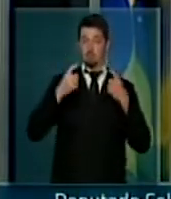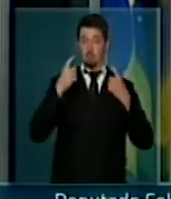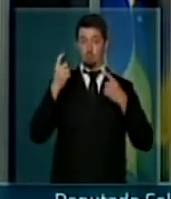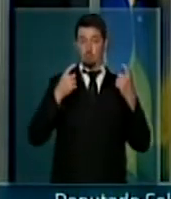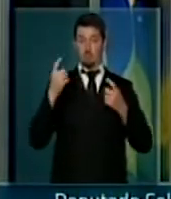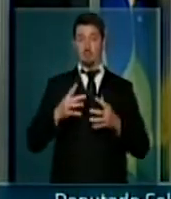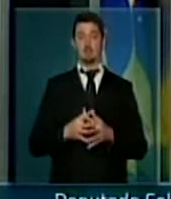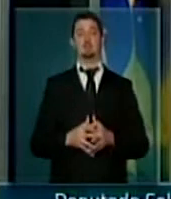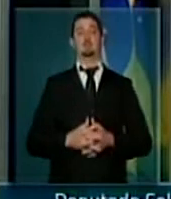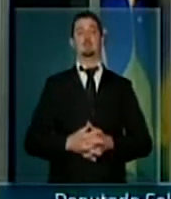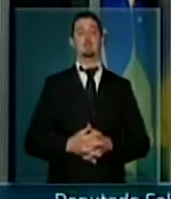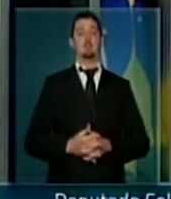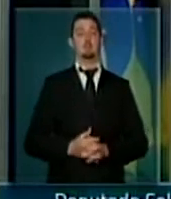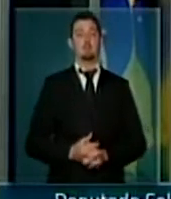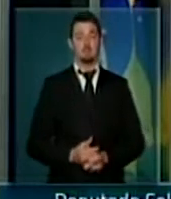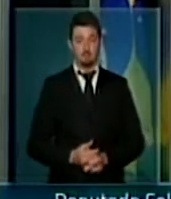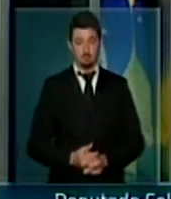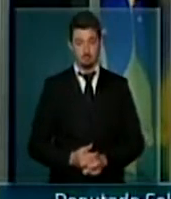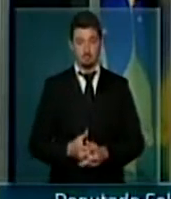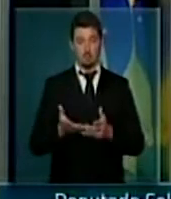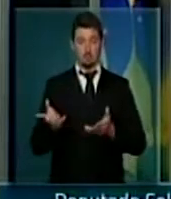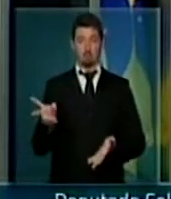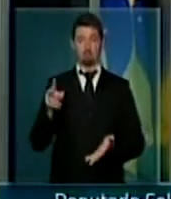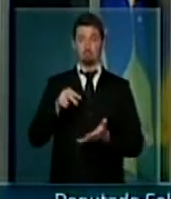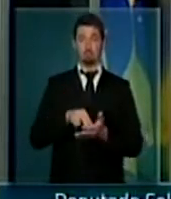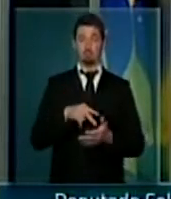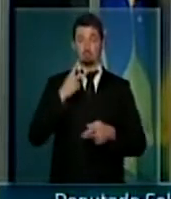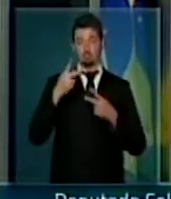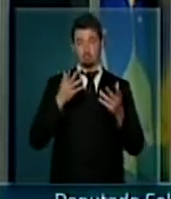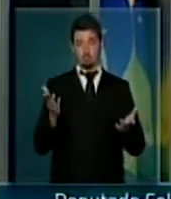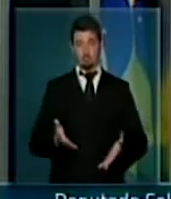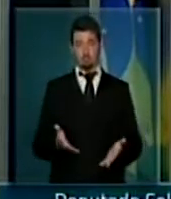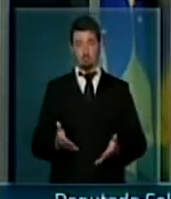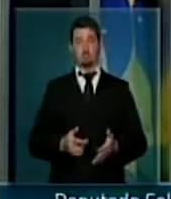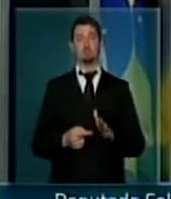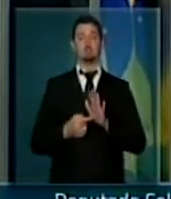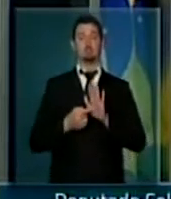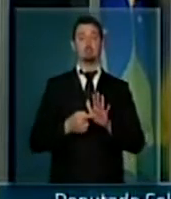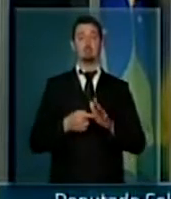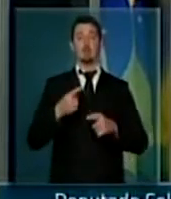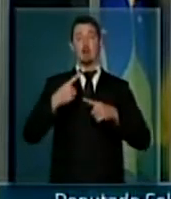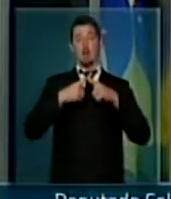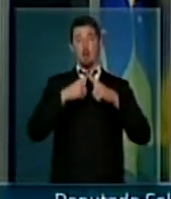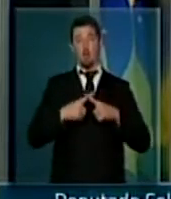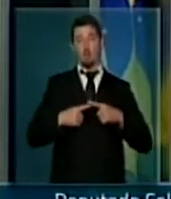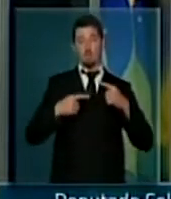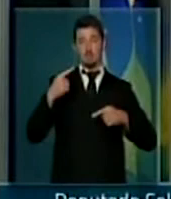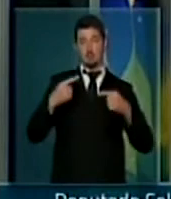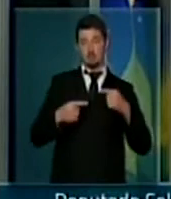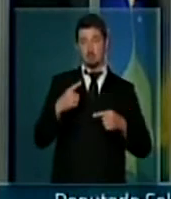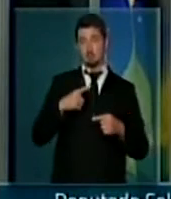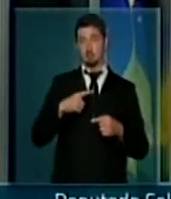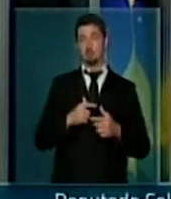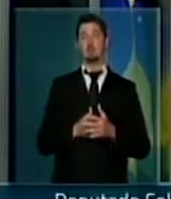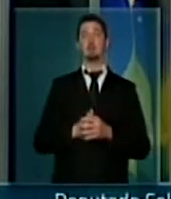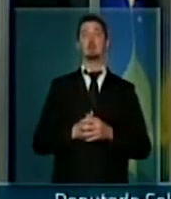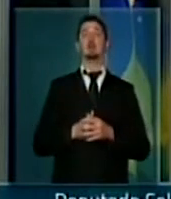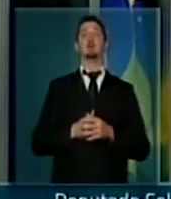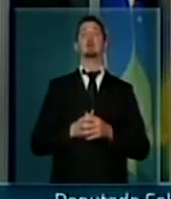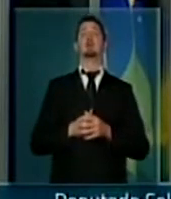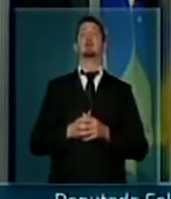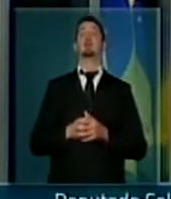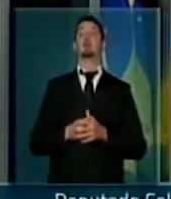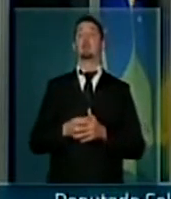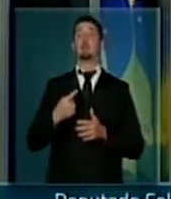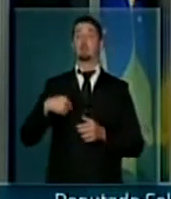senhor presidente, que eu queria trazer aqui na tribuna dos deputados, sobre a competitividade. Nós temos